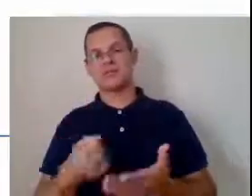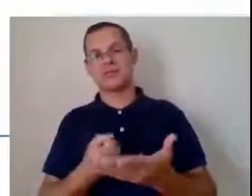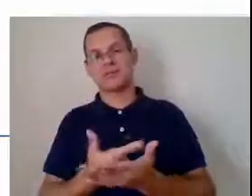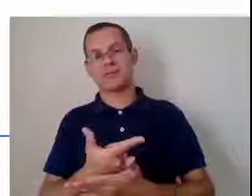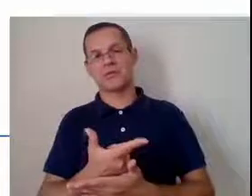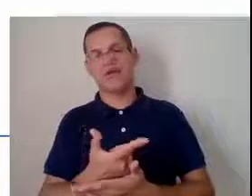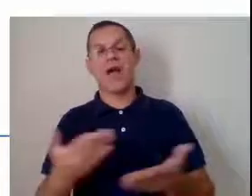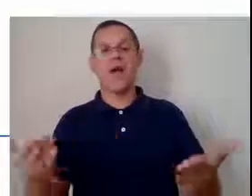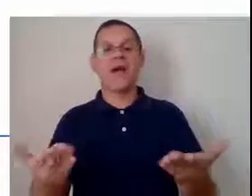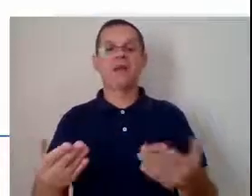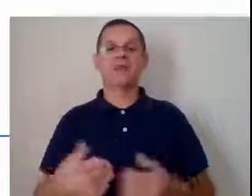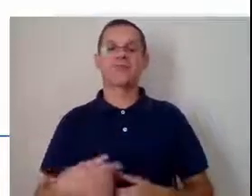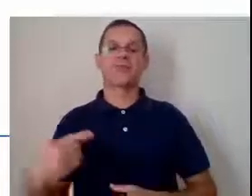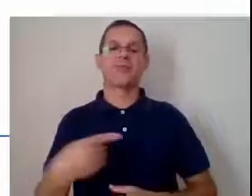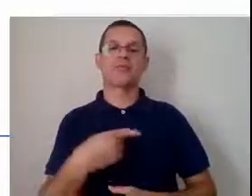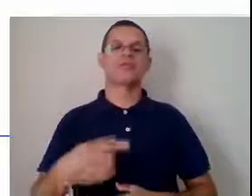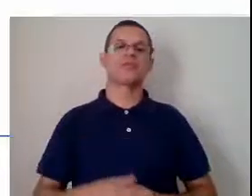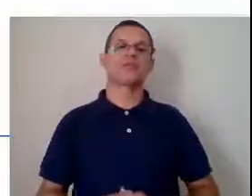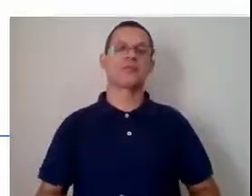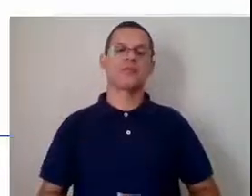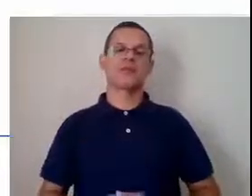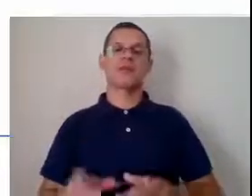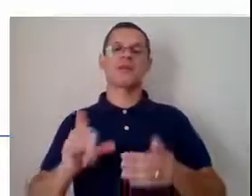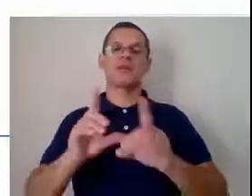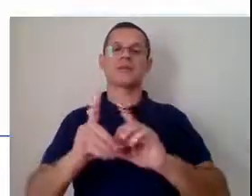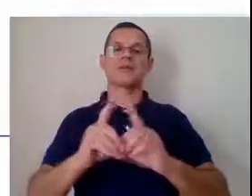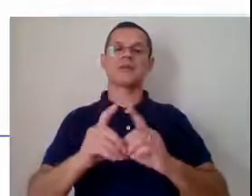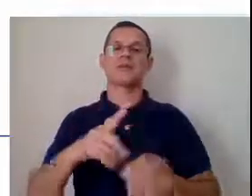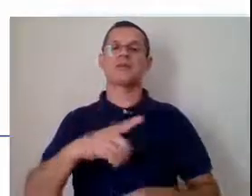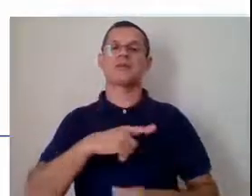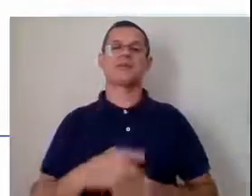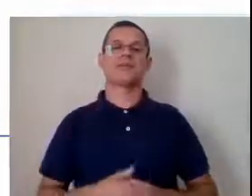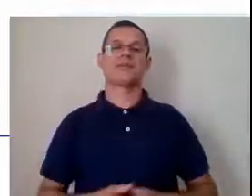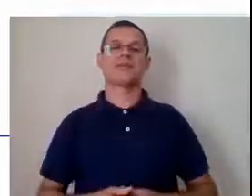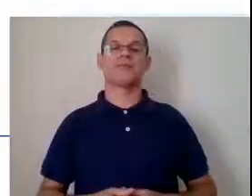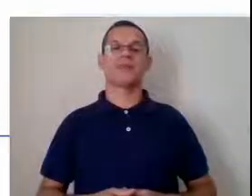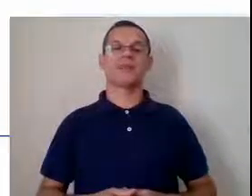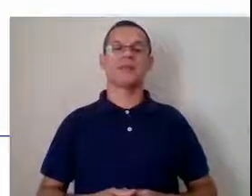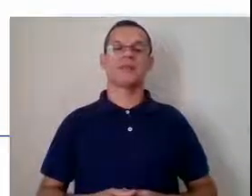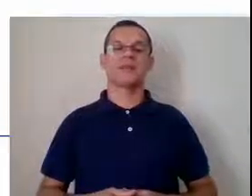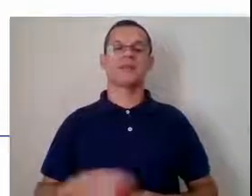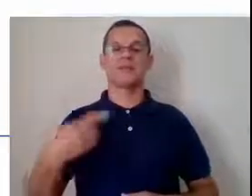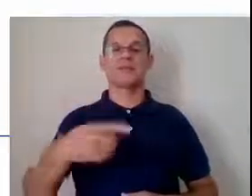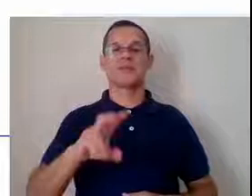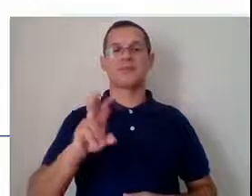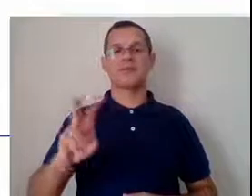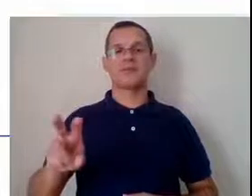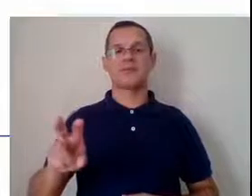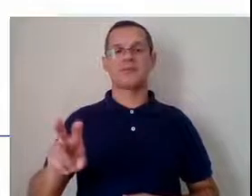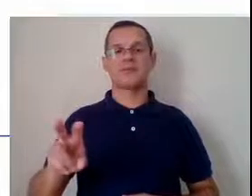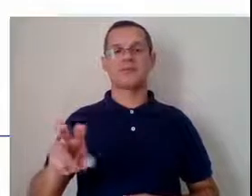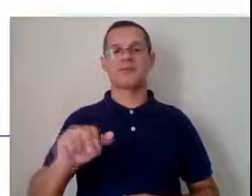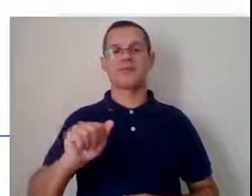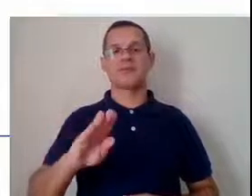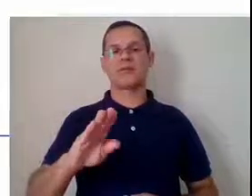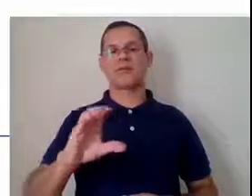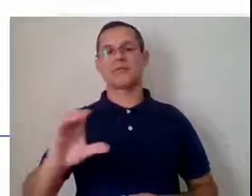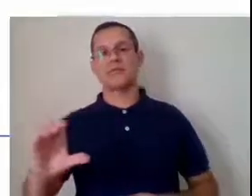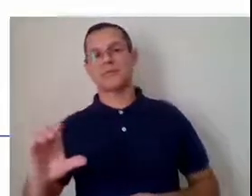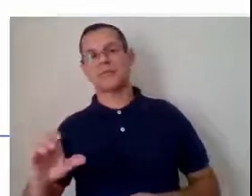consumiam. Agora, vamos descontar as relações que eles têm. Menos os 5 de A, B,